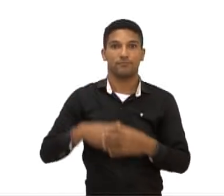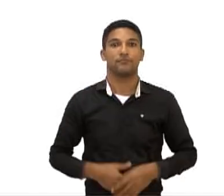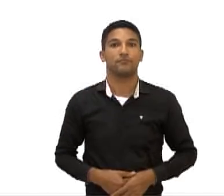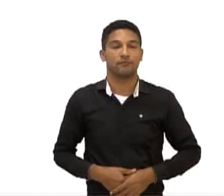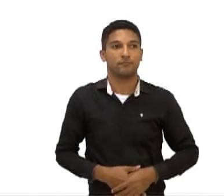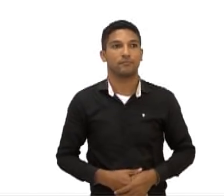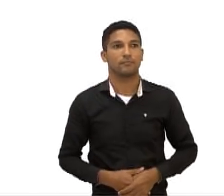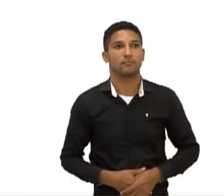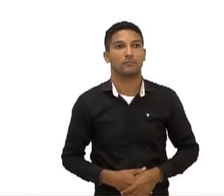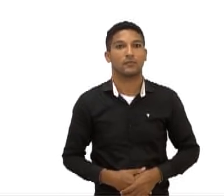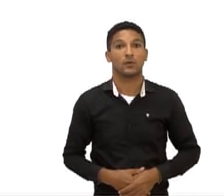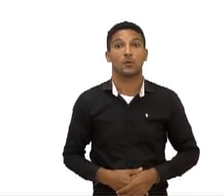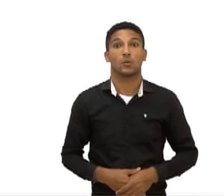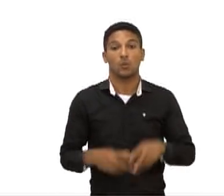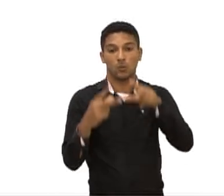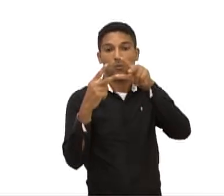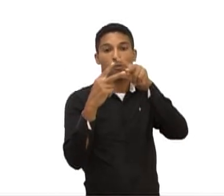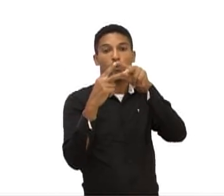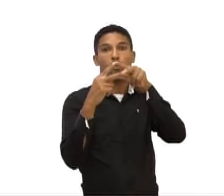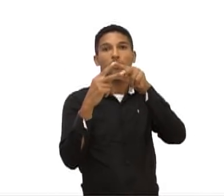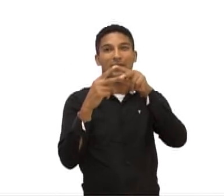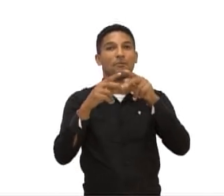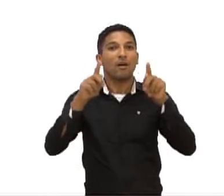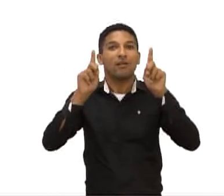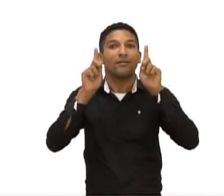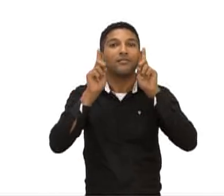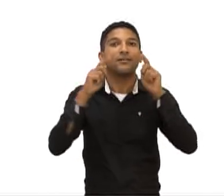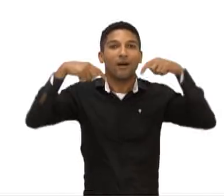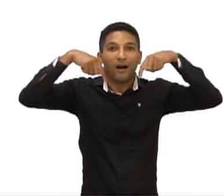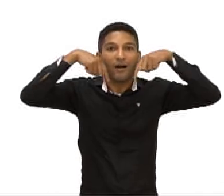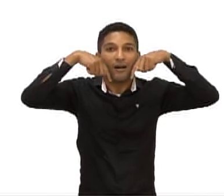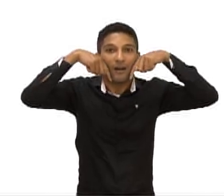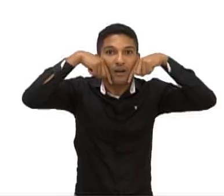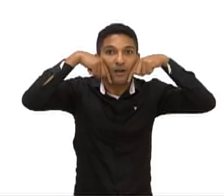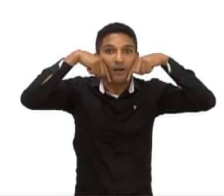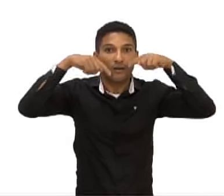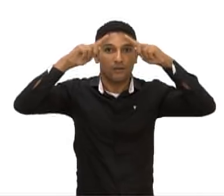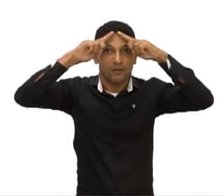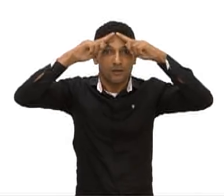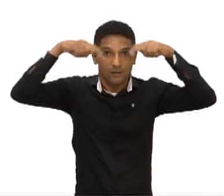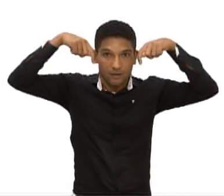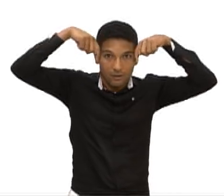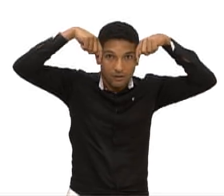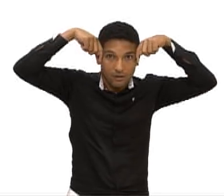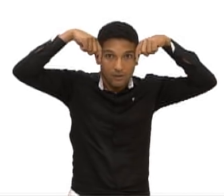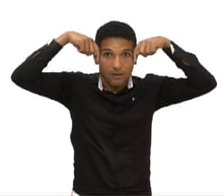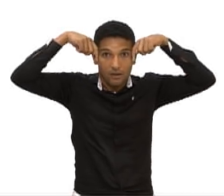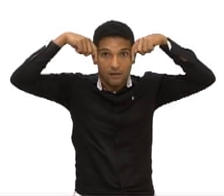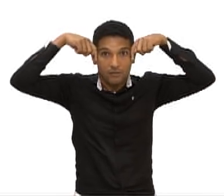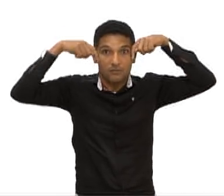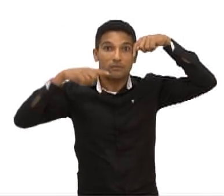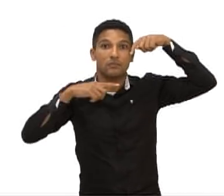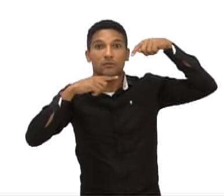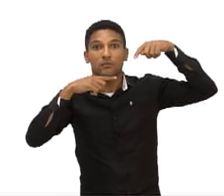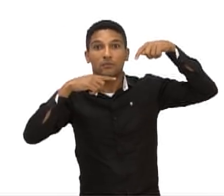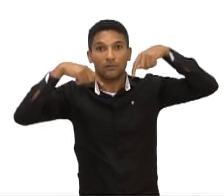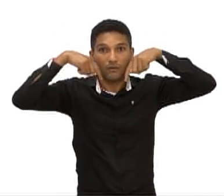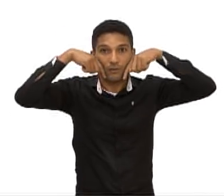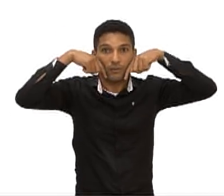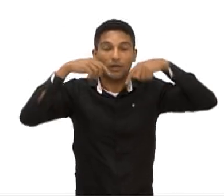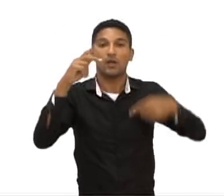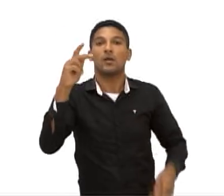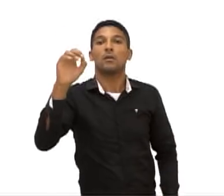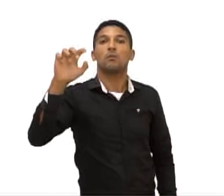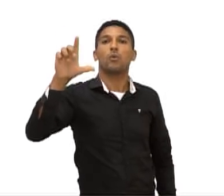polígonos são figuras planas? Verdadeiro ou falso? Os polígonos regulares têm a medida